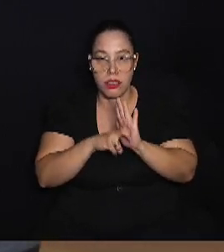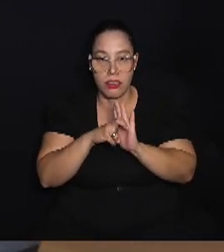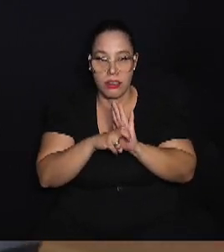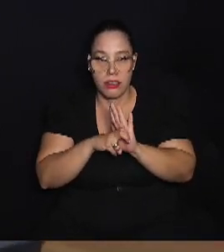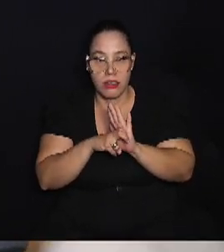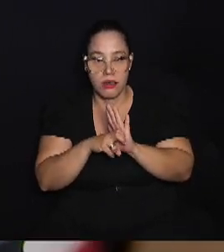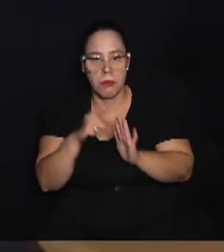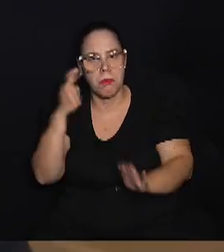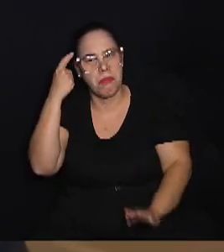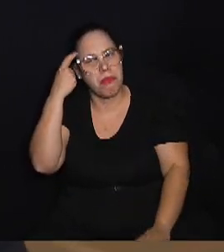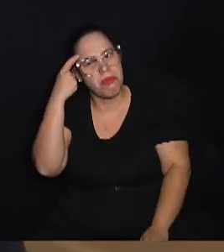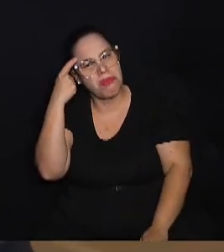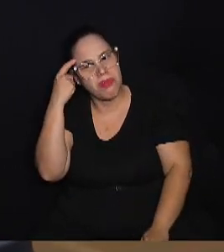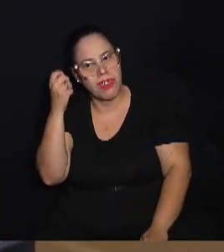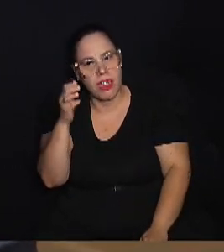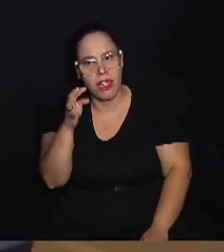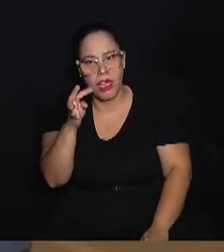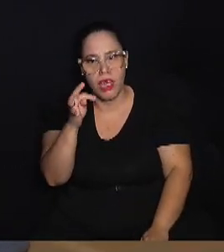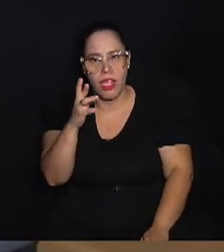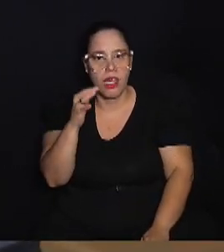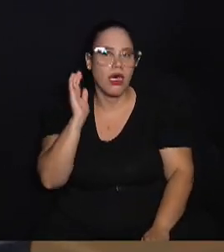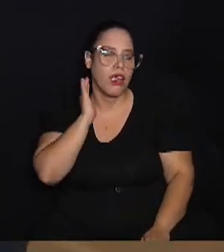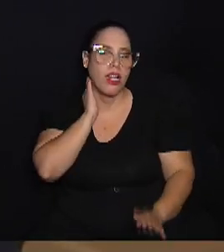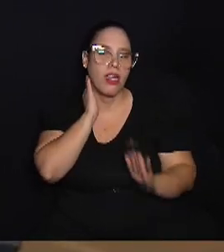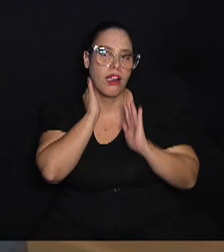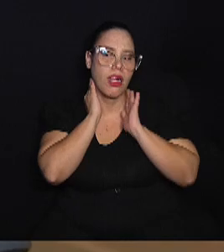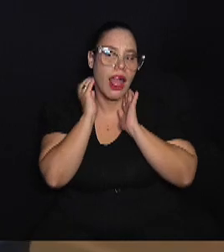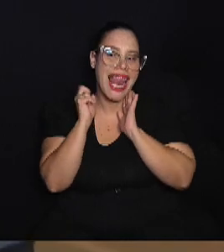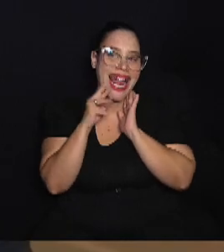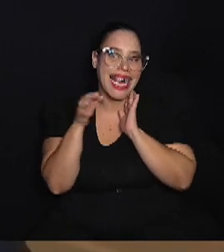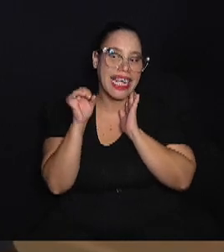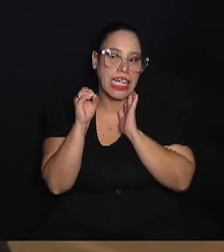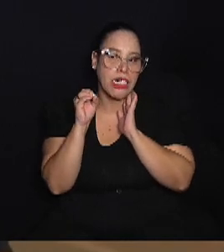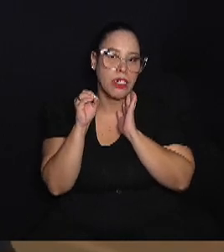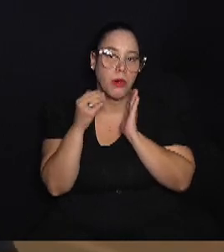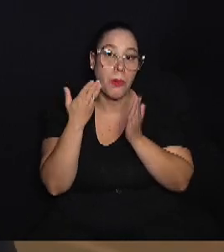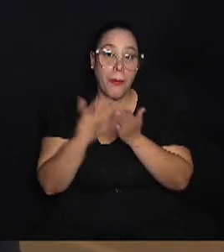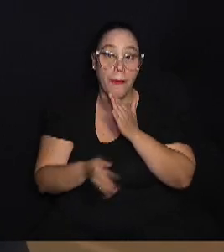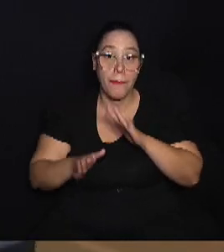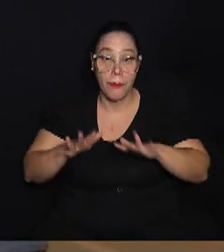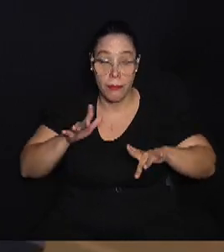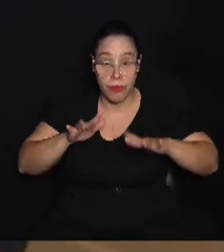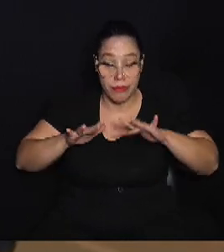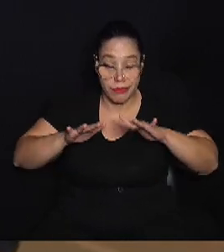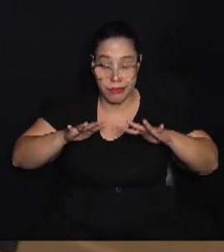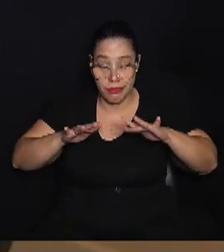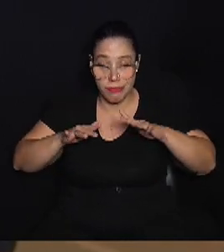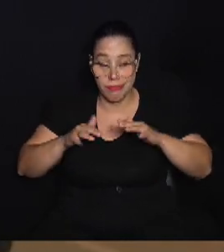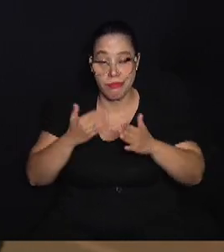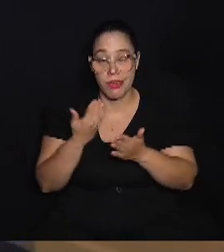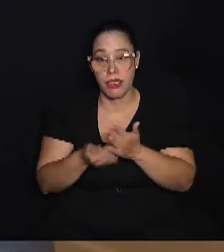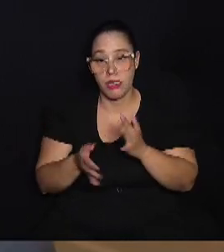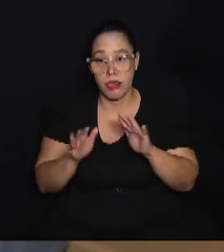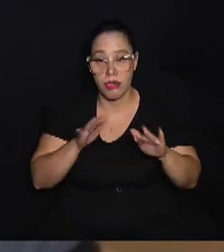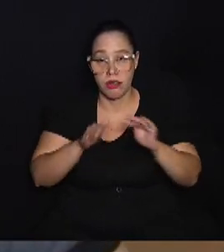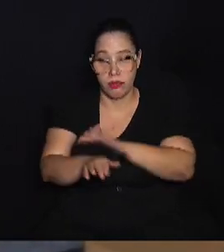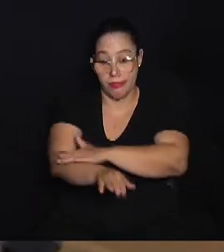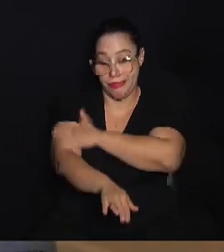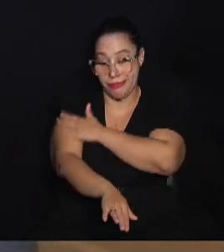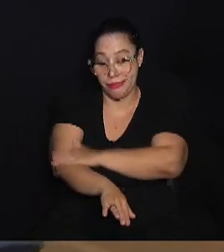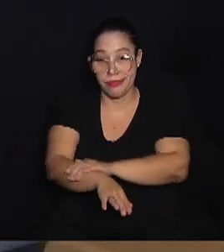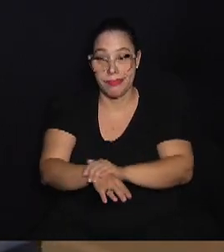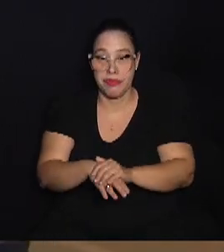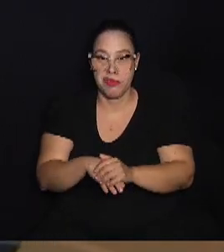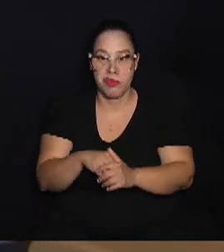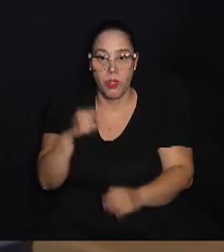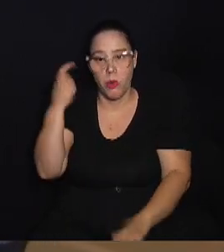Pensa bem, tetraplegia, lesão no pescoço, né? As pessoas perdem o movimento dos membros superiores também. Mão, tá? Então muita